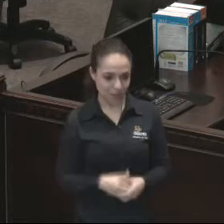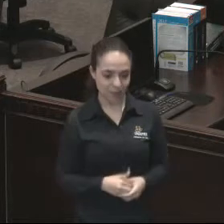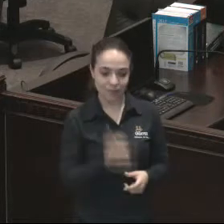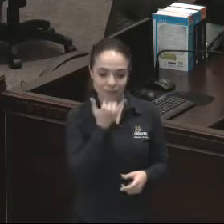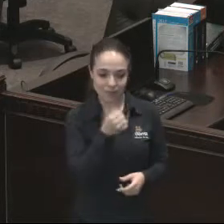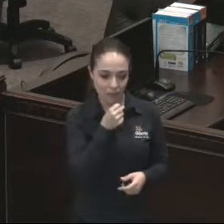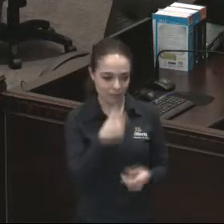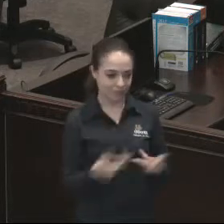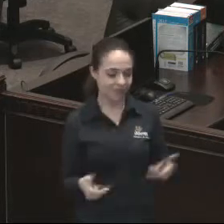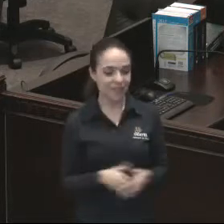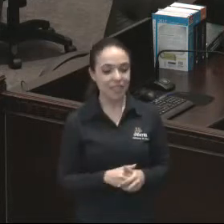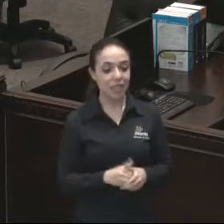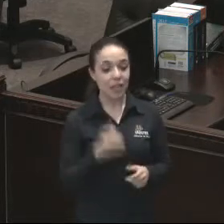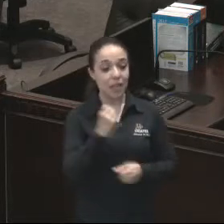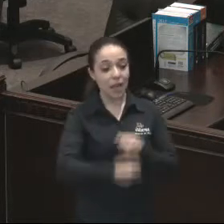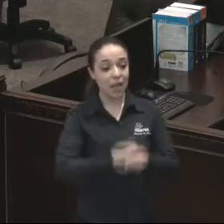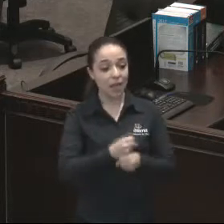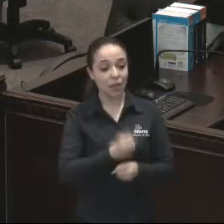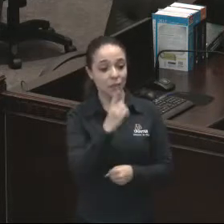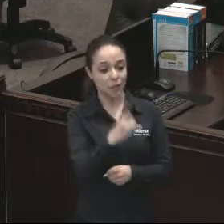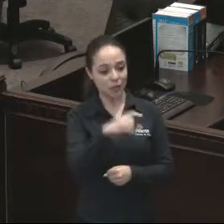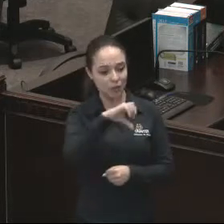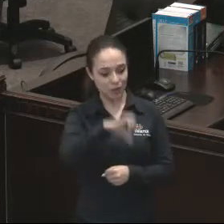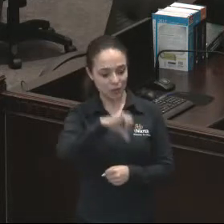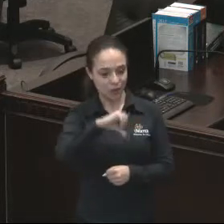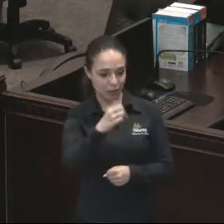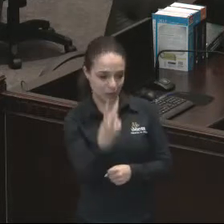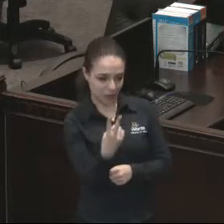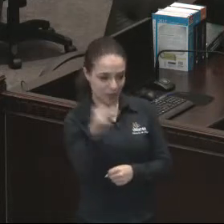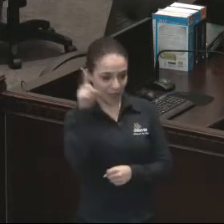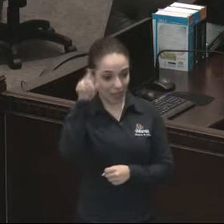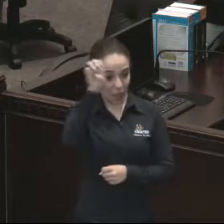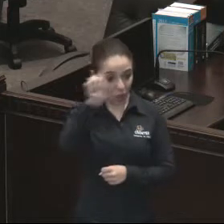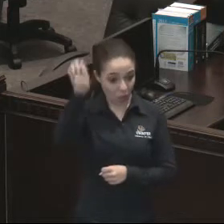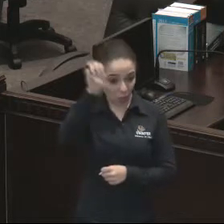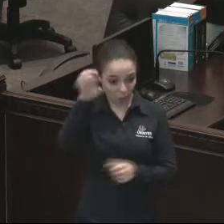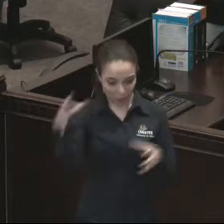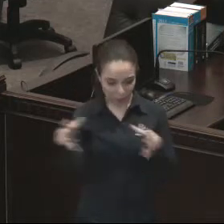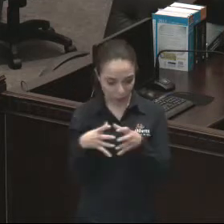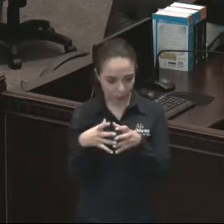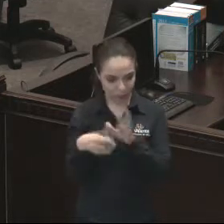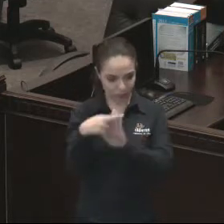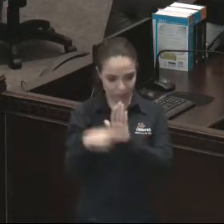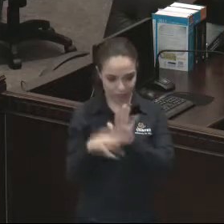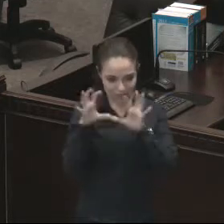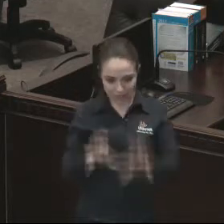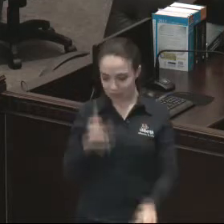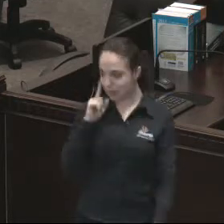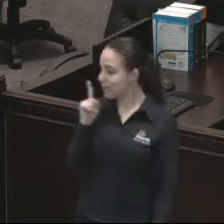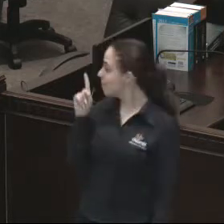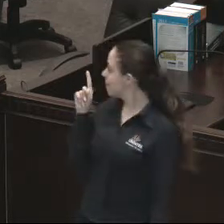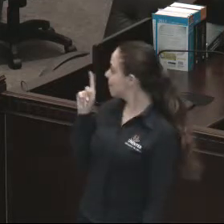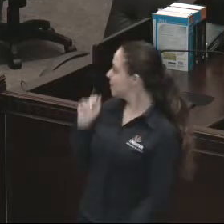Desculpe. Em 1992, a União Europeia fez essa diretiva aqui,